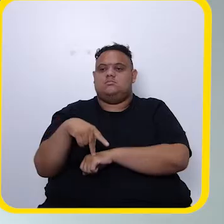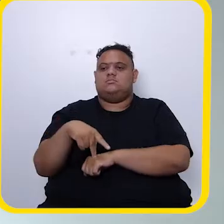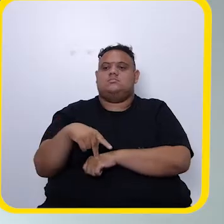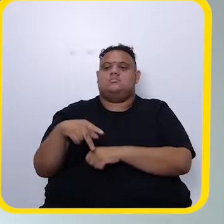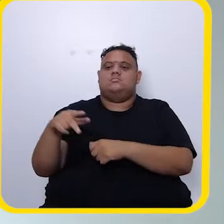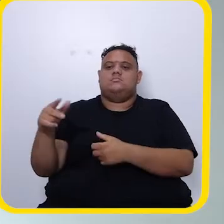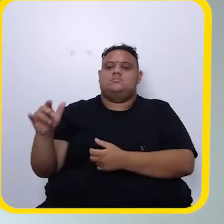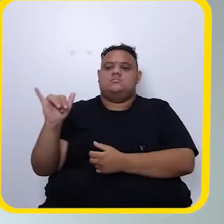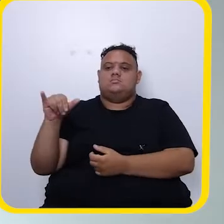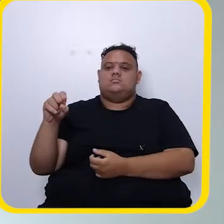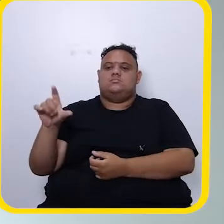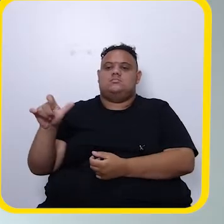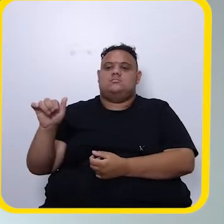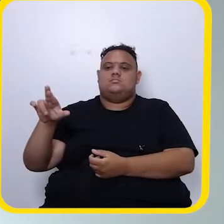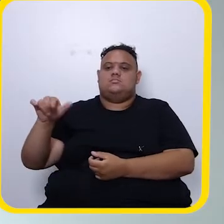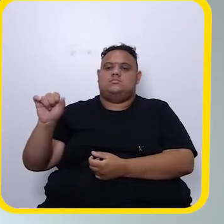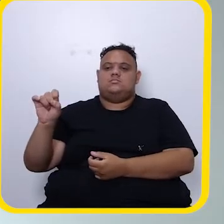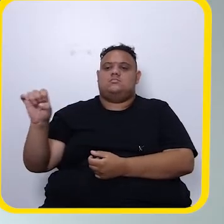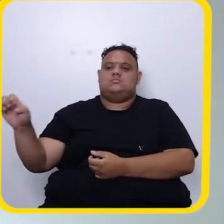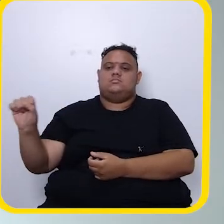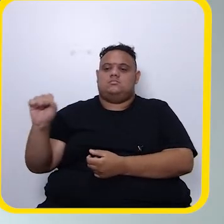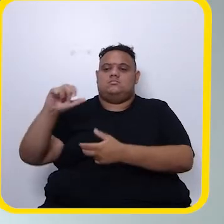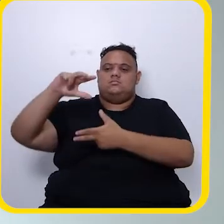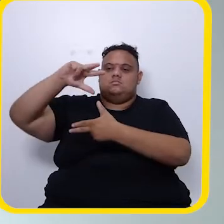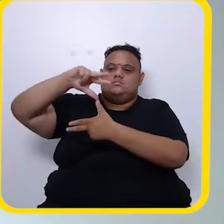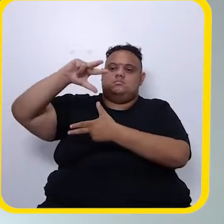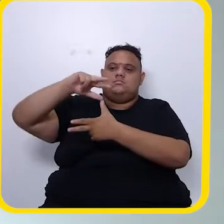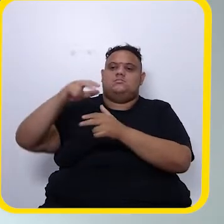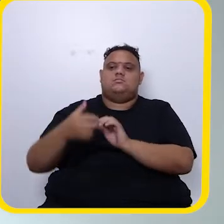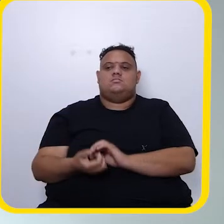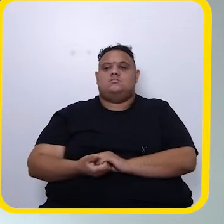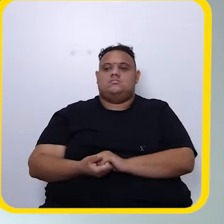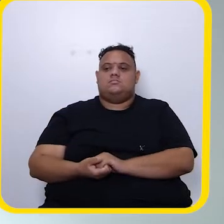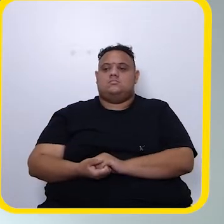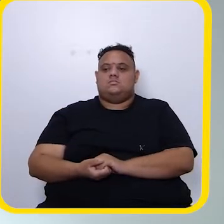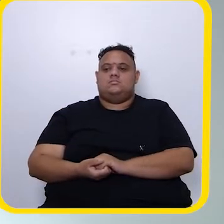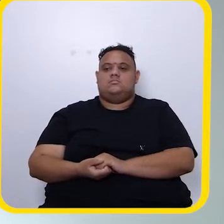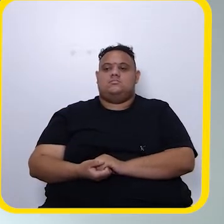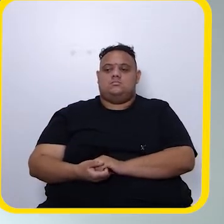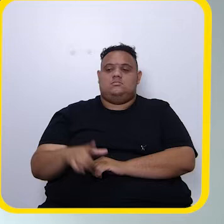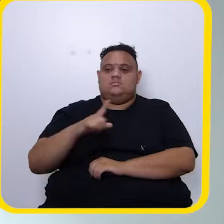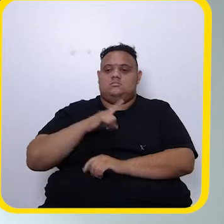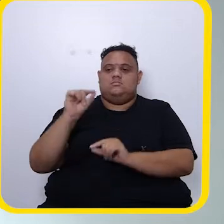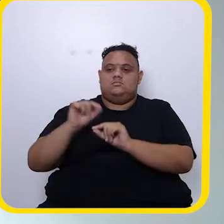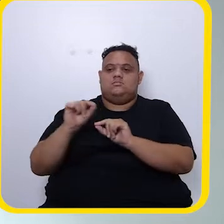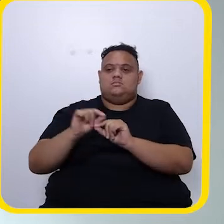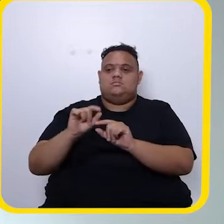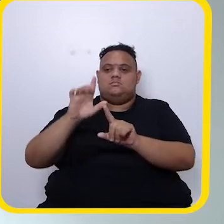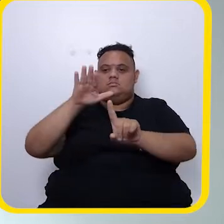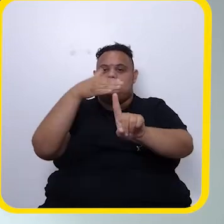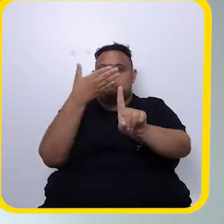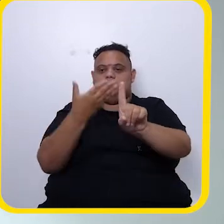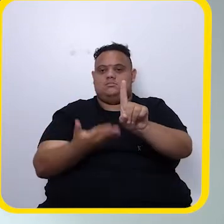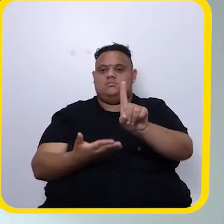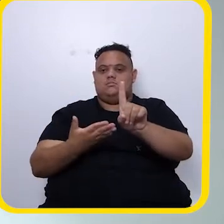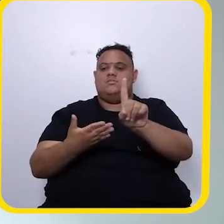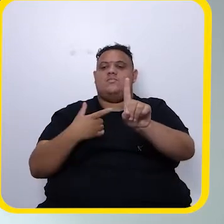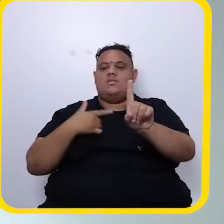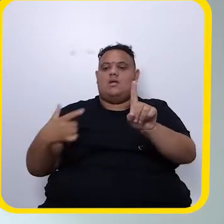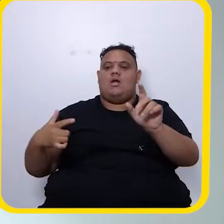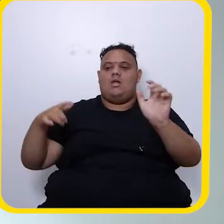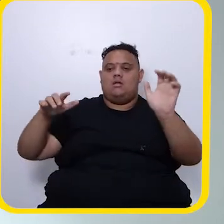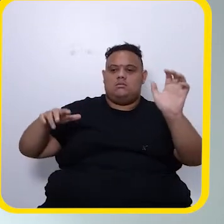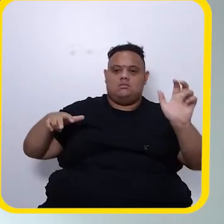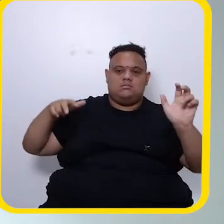países da insulares da América Central, nas grandes Antilhas. E aí a gente, né, faz aqui a nossa homenagem ao rei